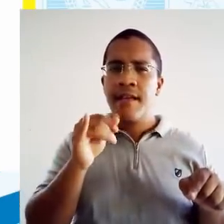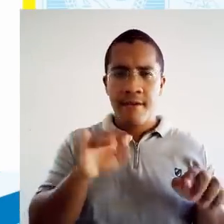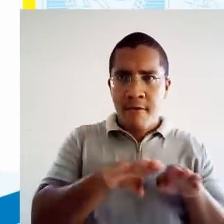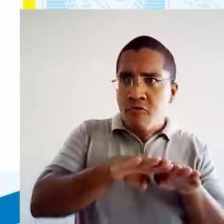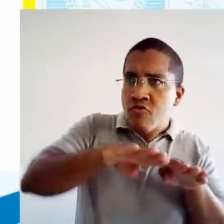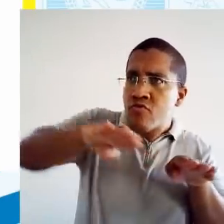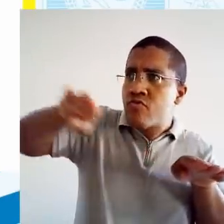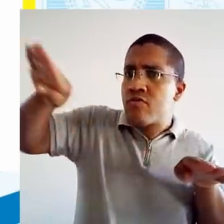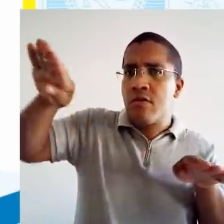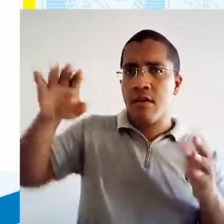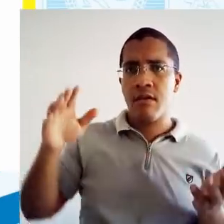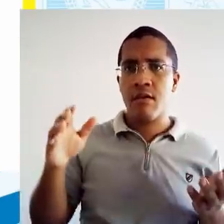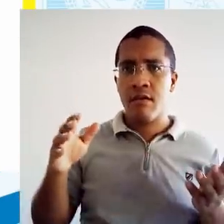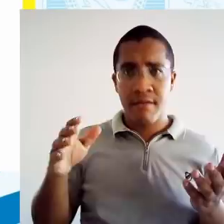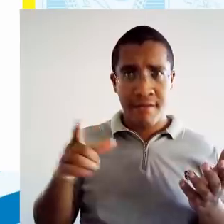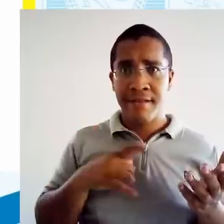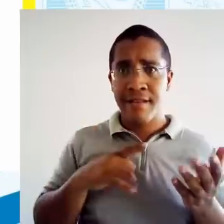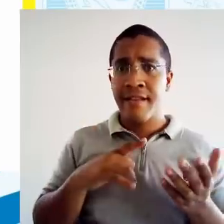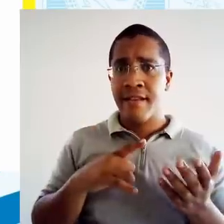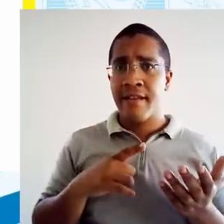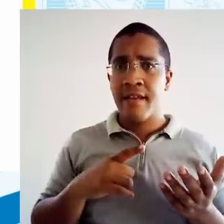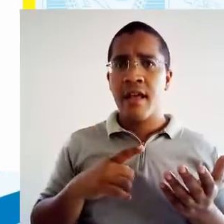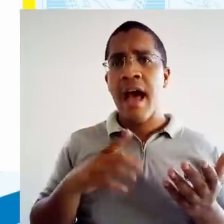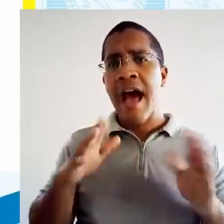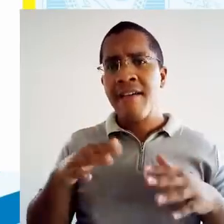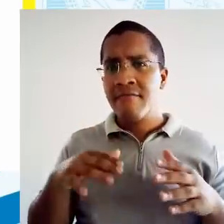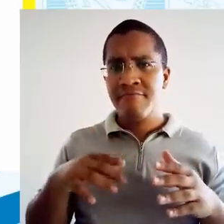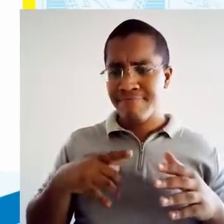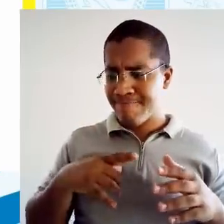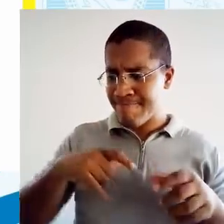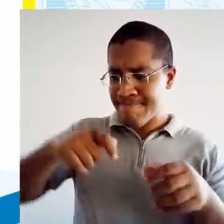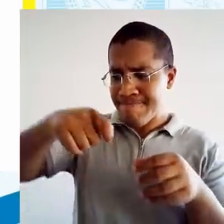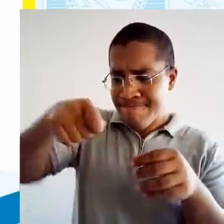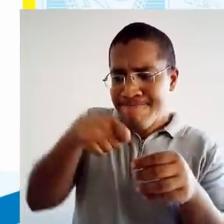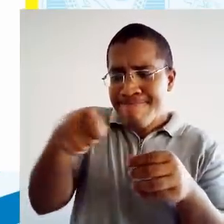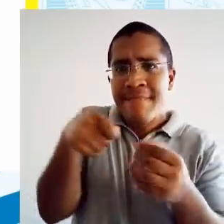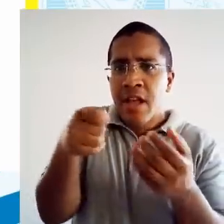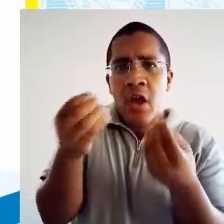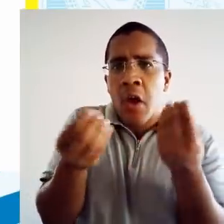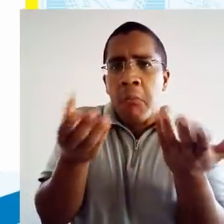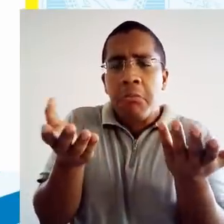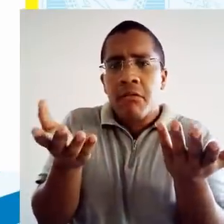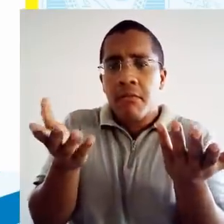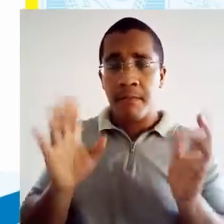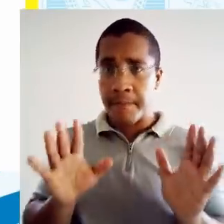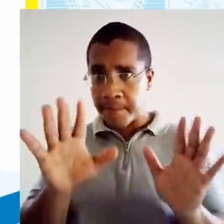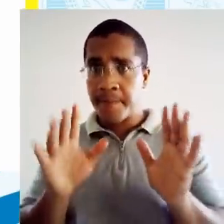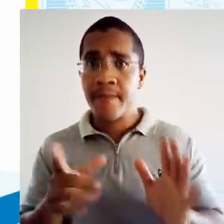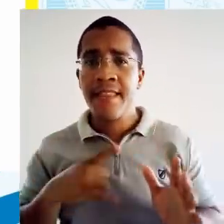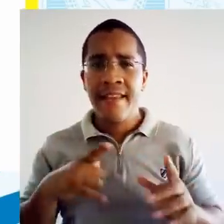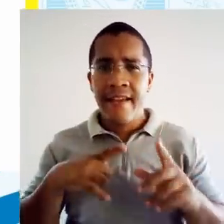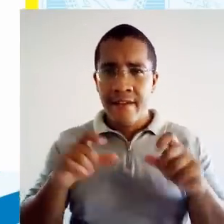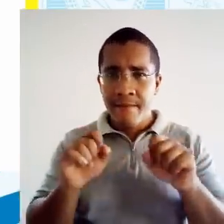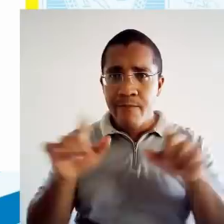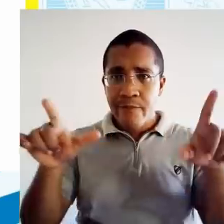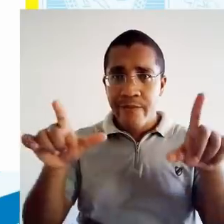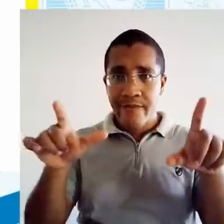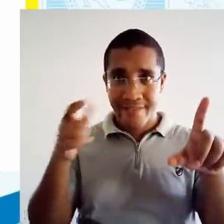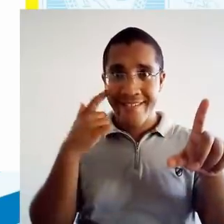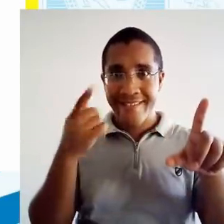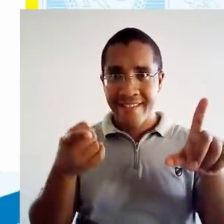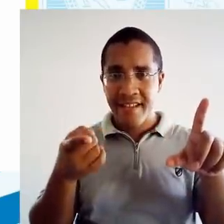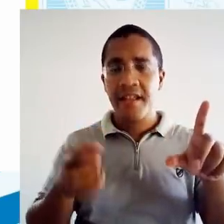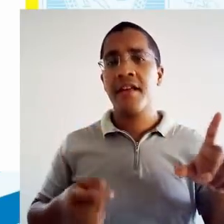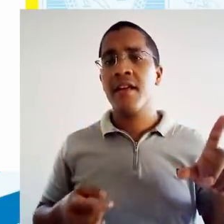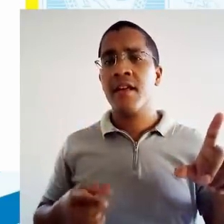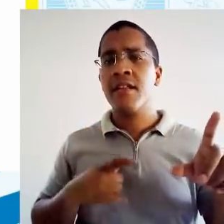Uma rampa, uma cunha e até mesmo um parafuso. Conforme a imagem que vocês estão vendo,